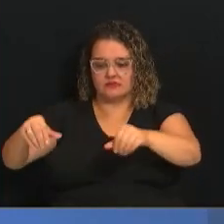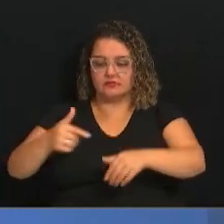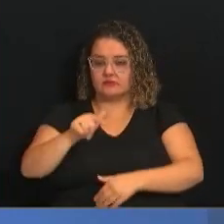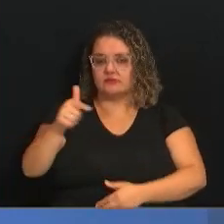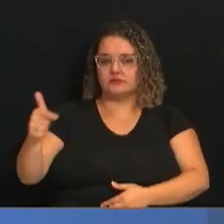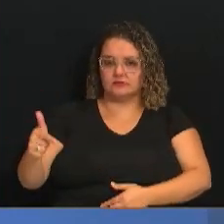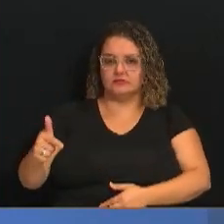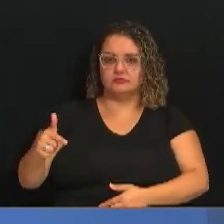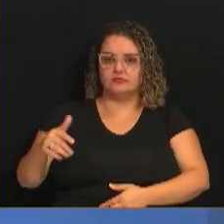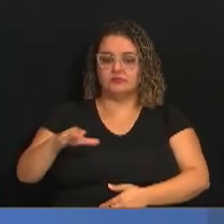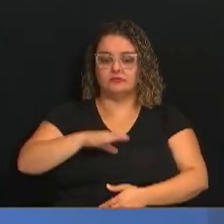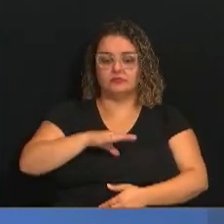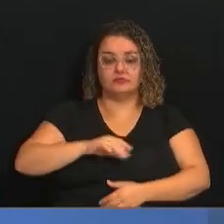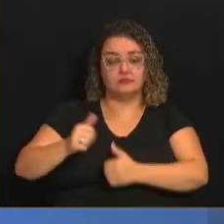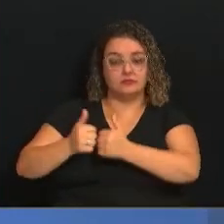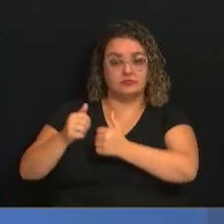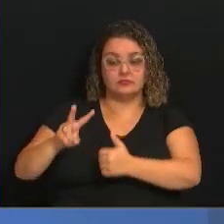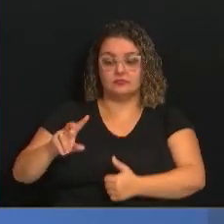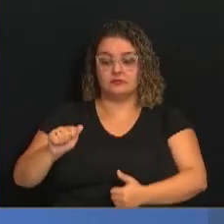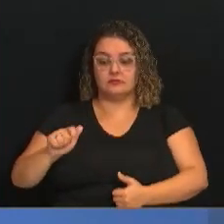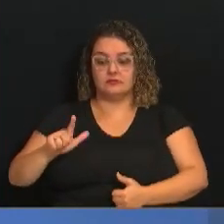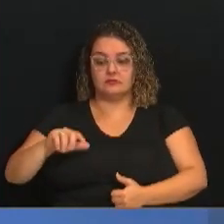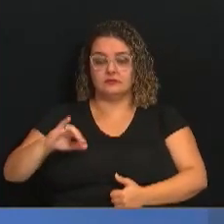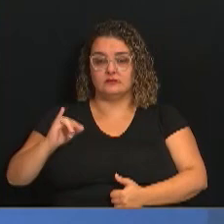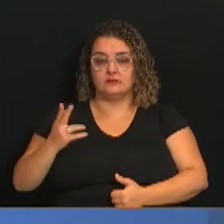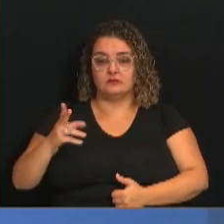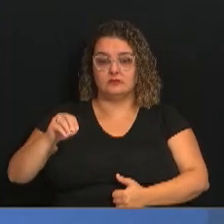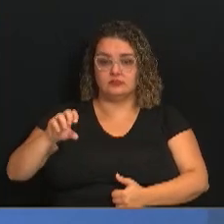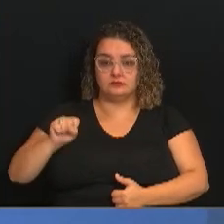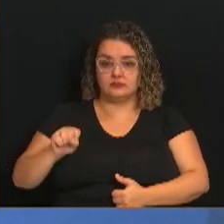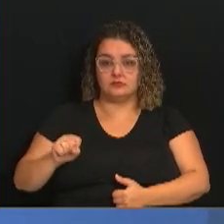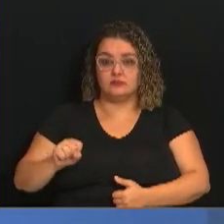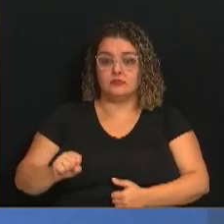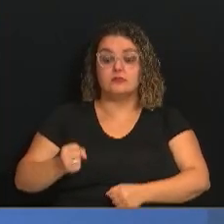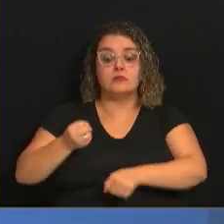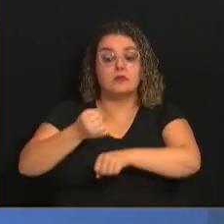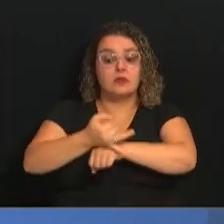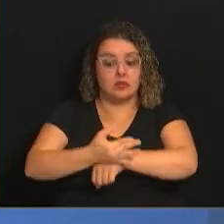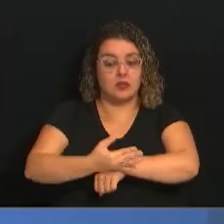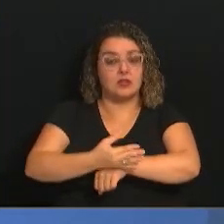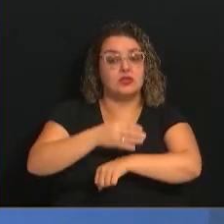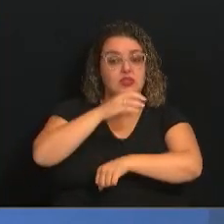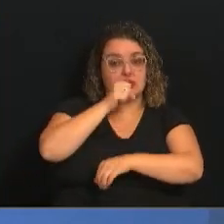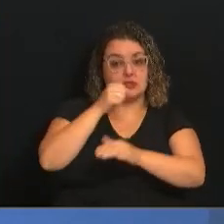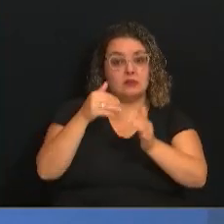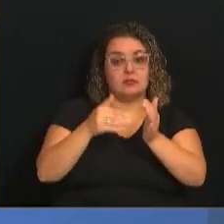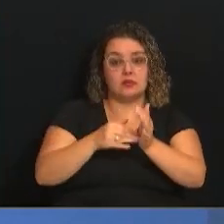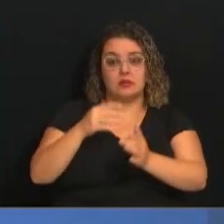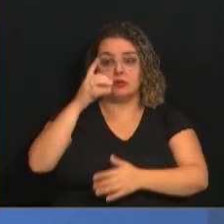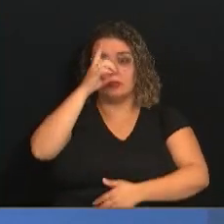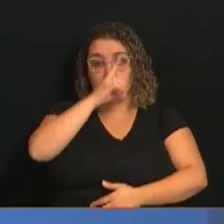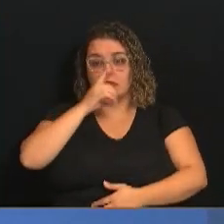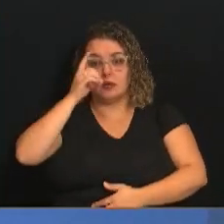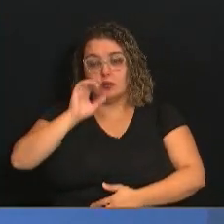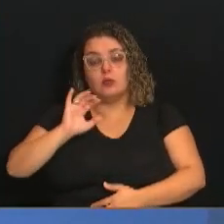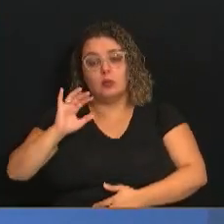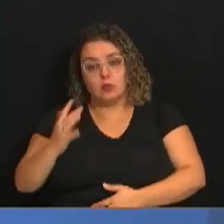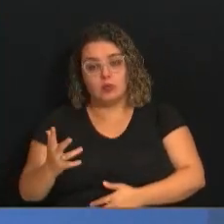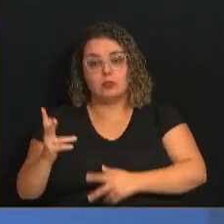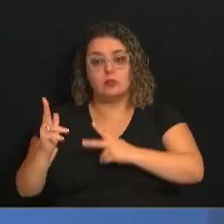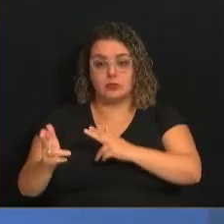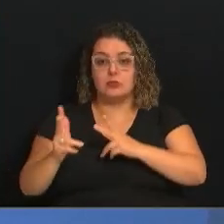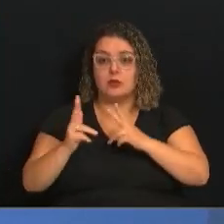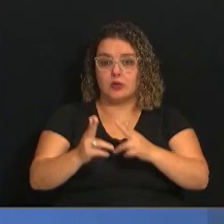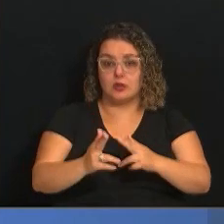Valinhos. Depois de um primeiro atentado que aconteceu na madrugada de sábado para domingo, outro com o mesmo padrão